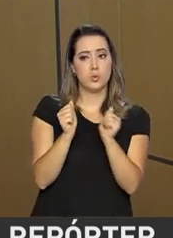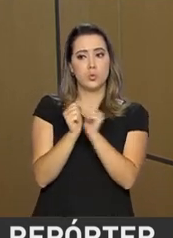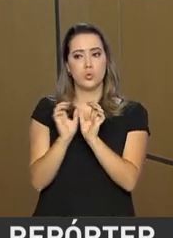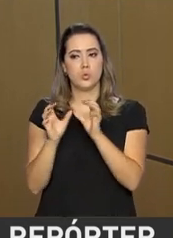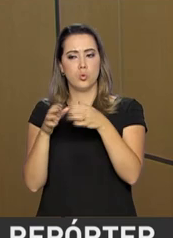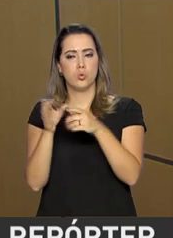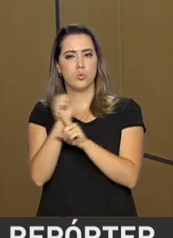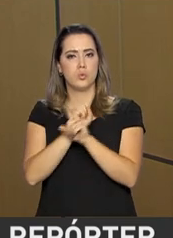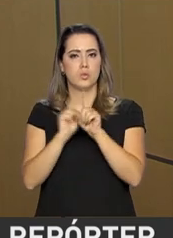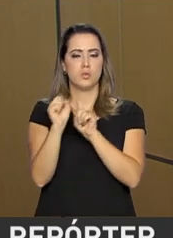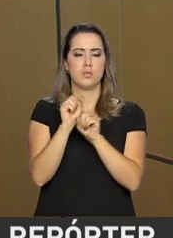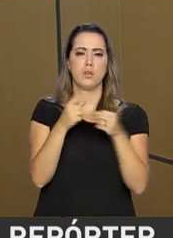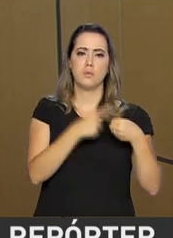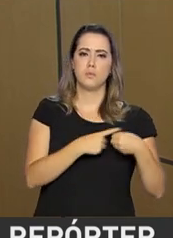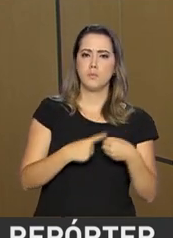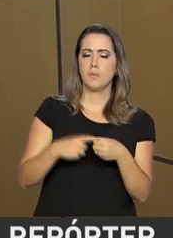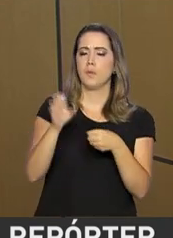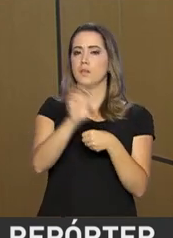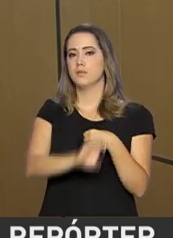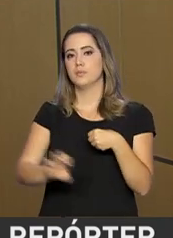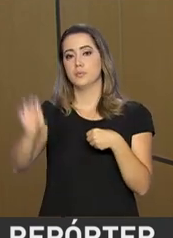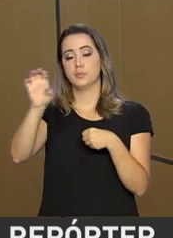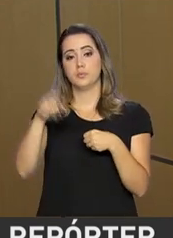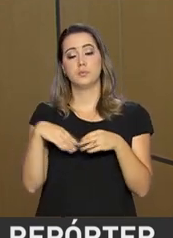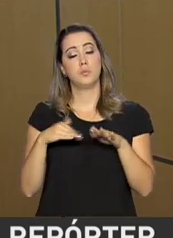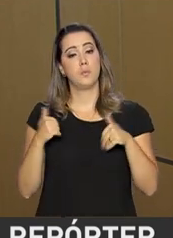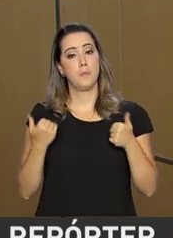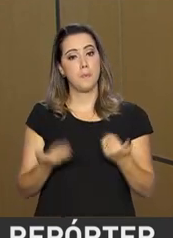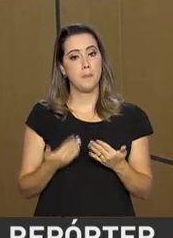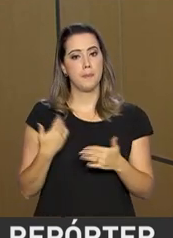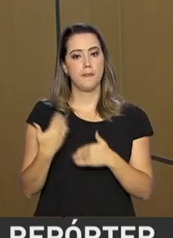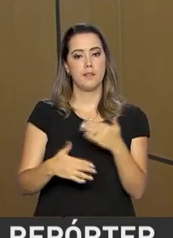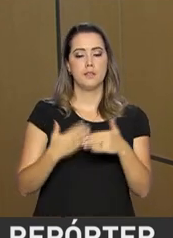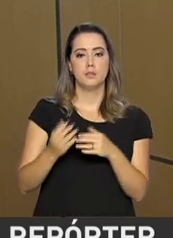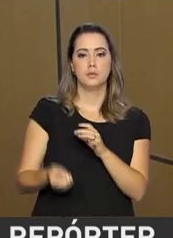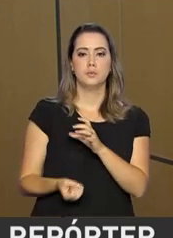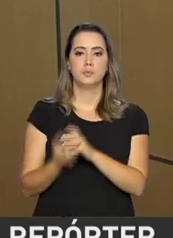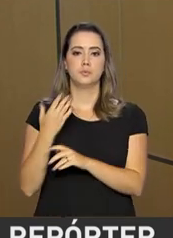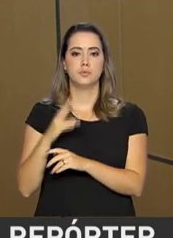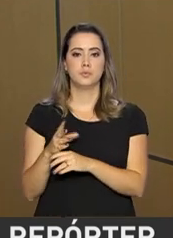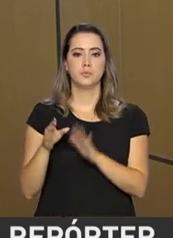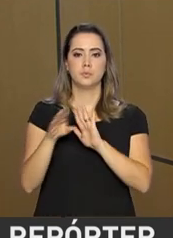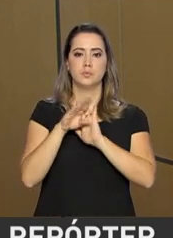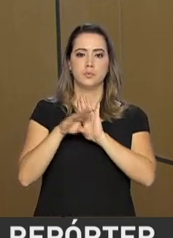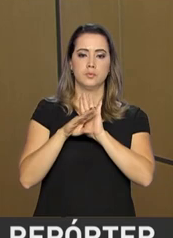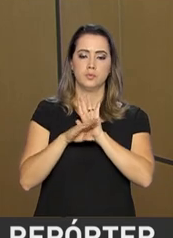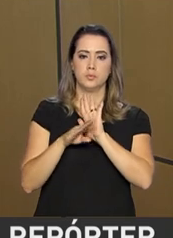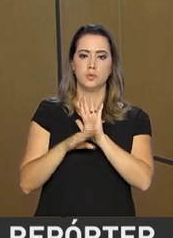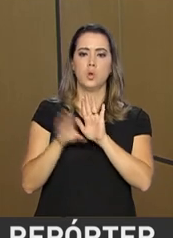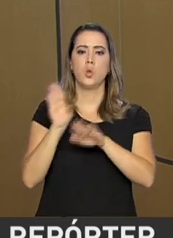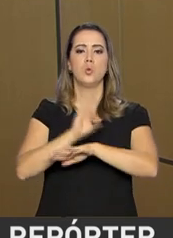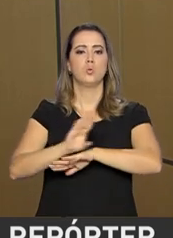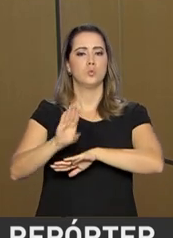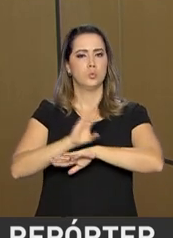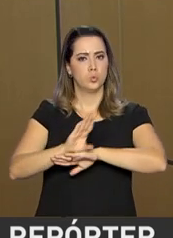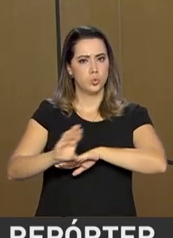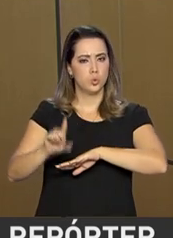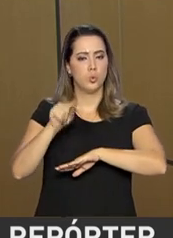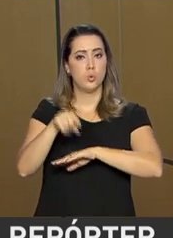sociais tanto dos municípios quanto dos estados, e a partir daí a gente cria o programa e os cursos que vão